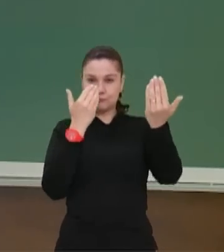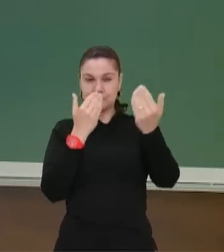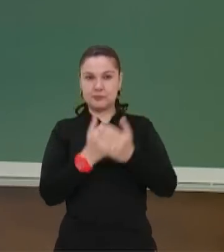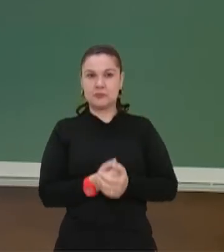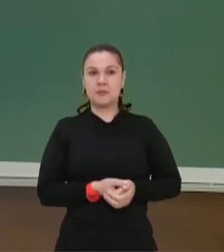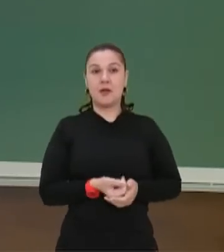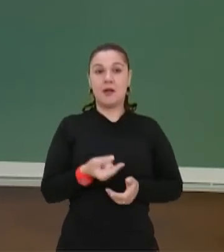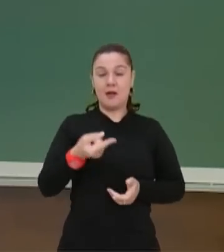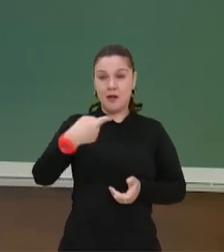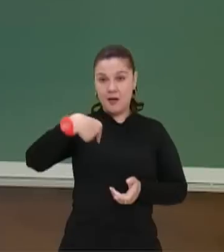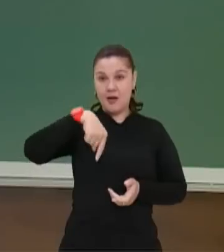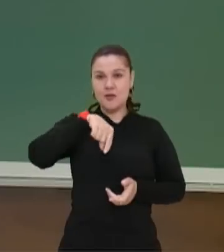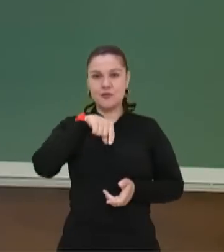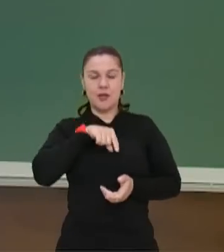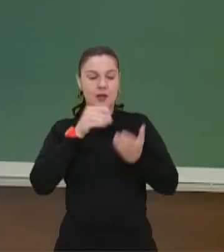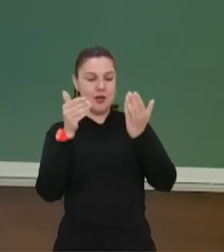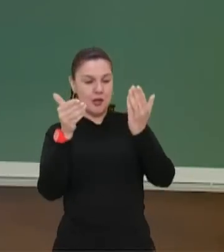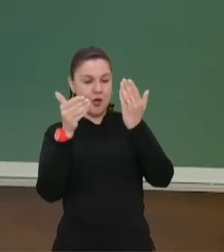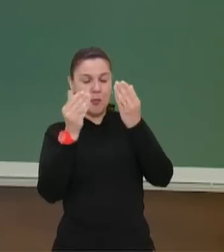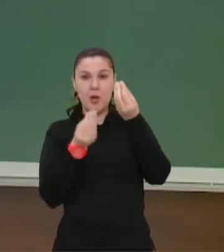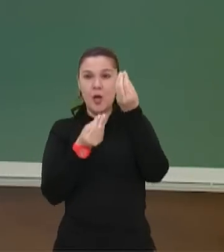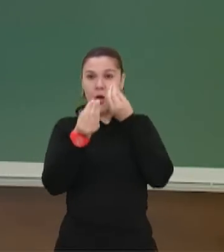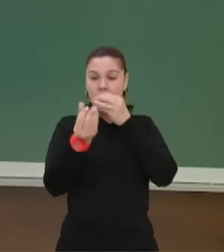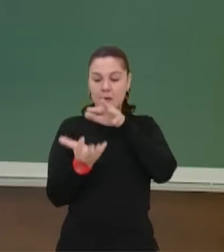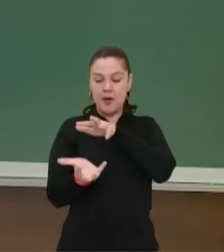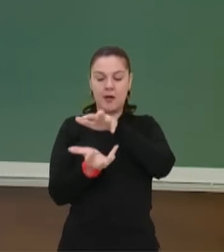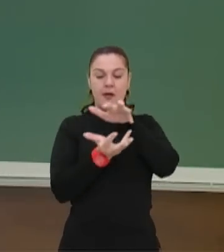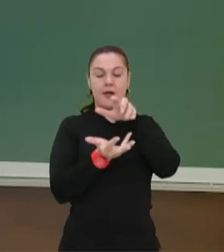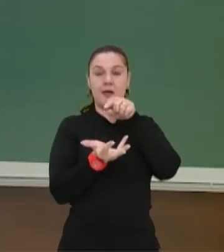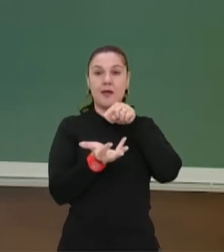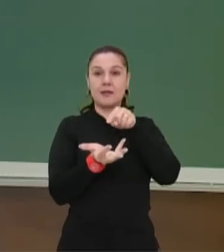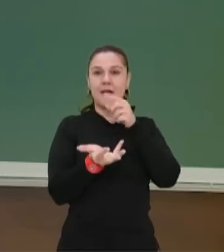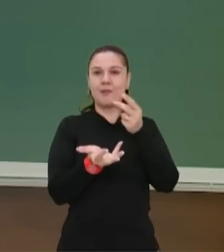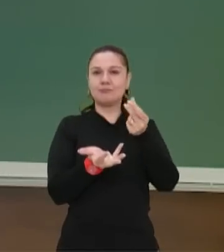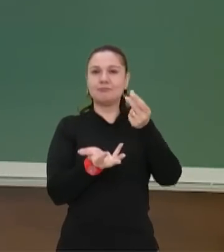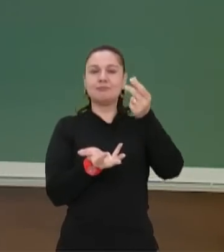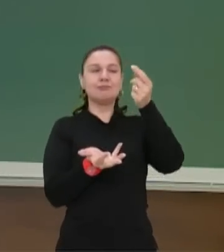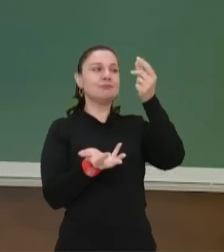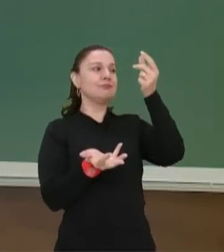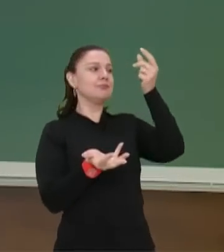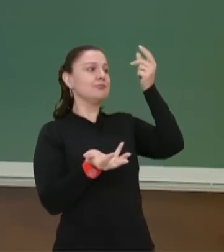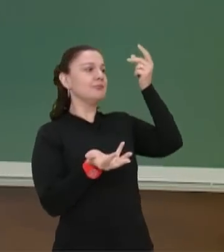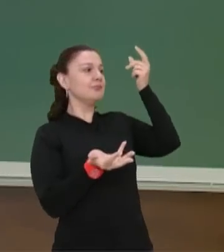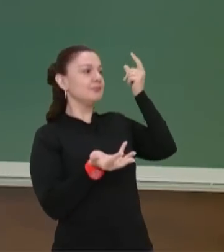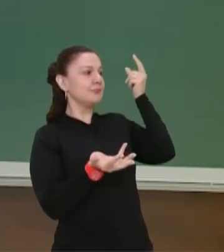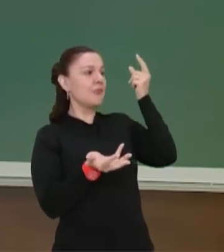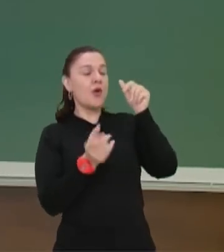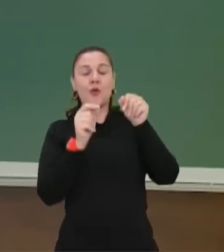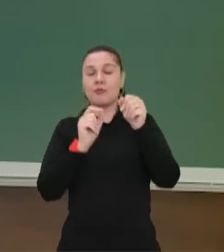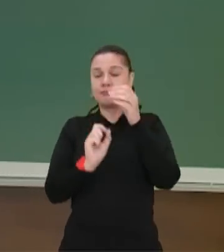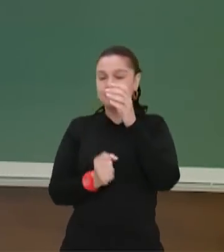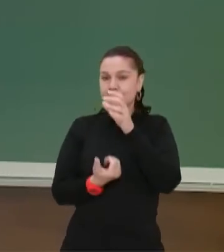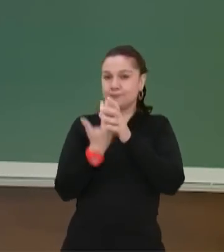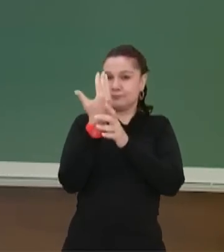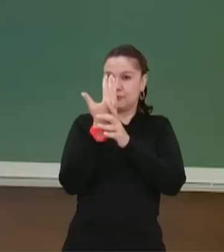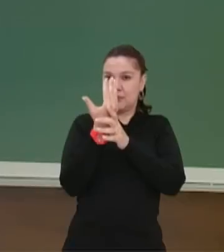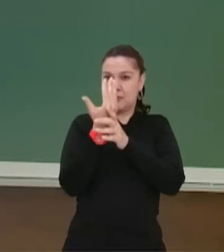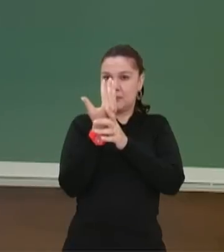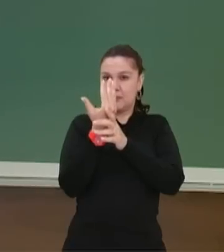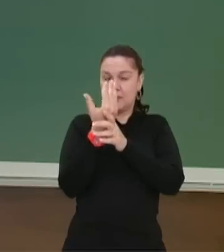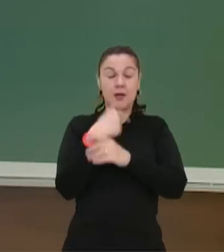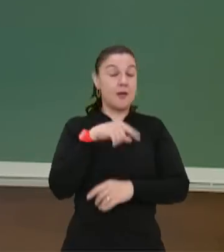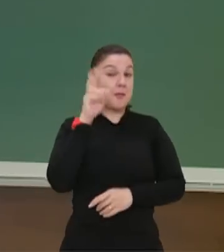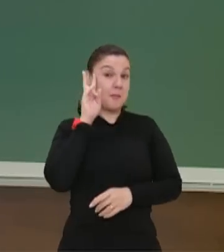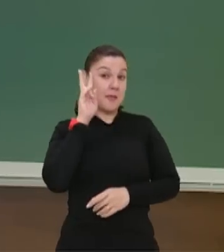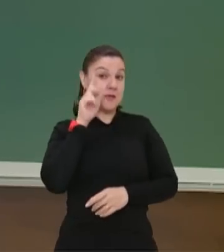onde a gente pode comparar como que seria o nosso planeta lá na época da sua formação. Remetam